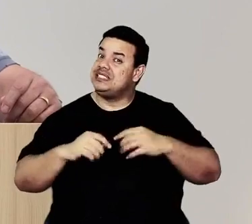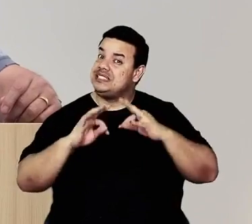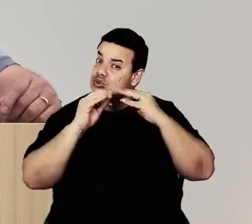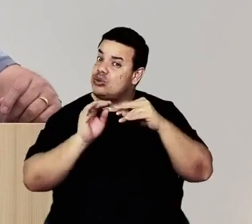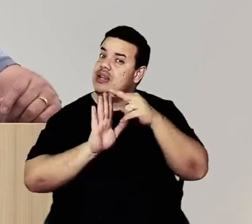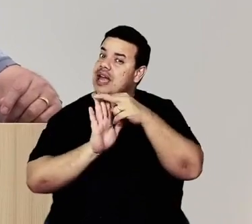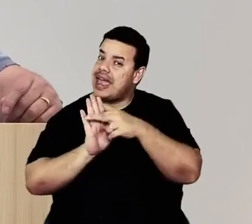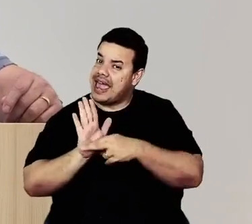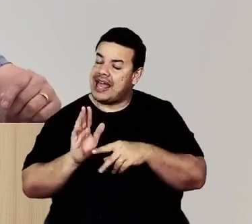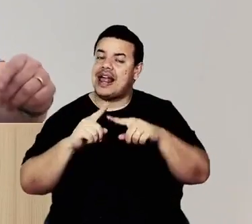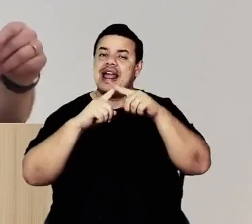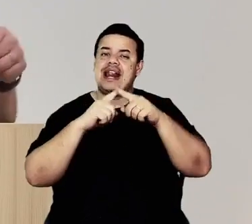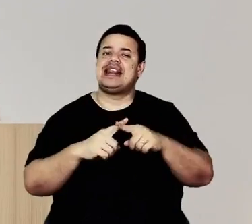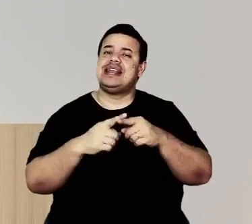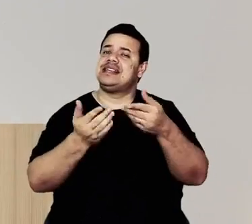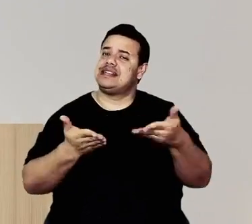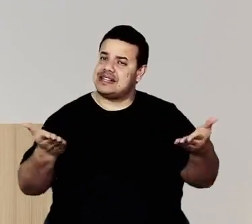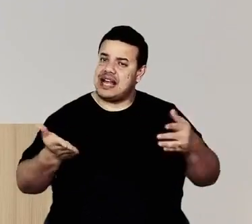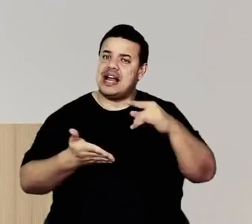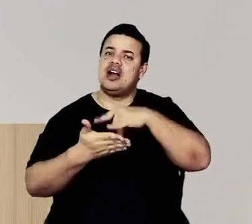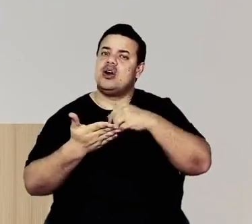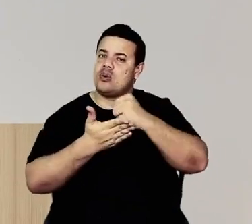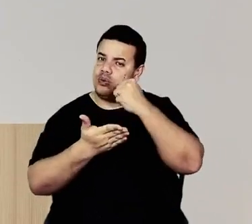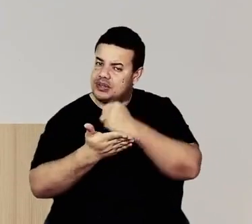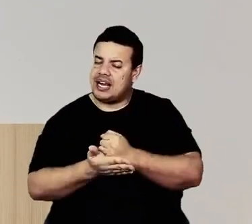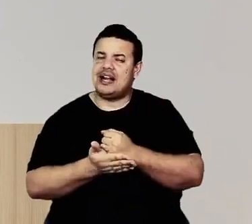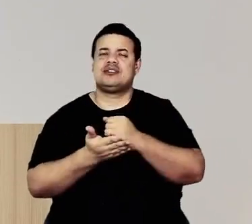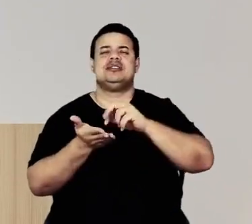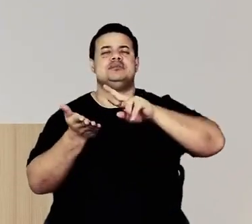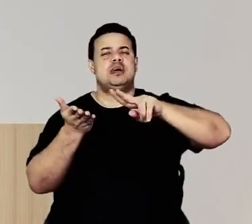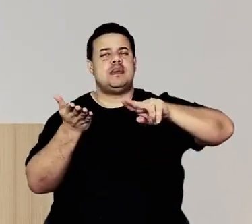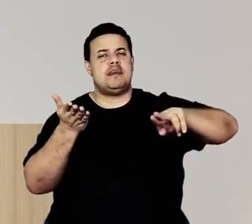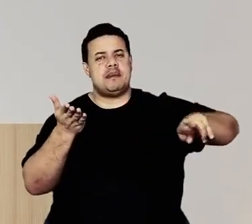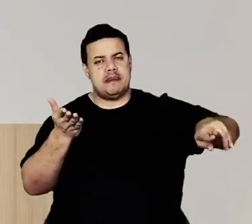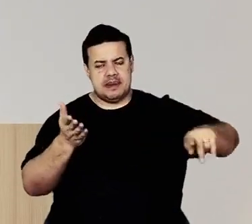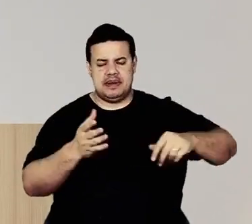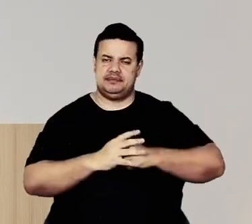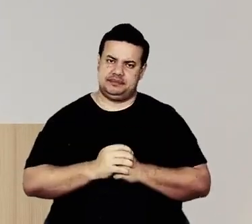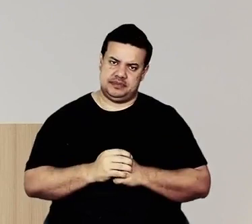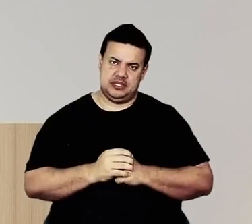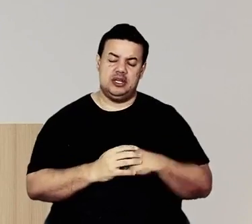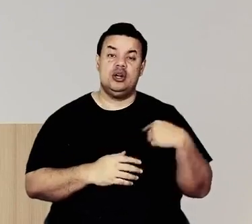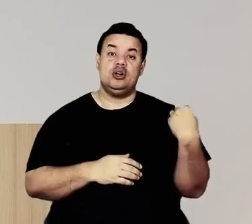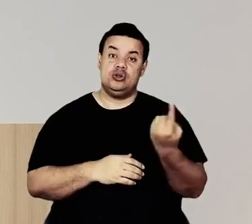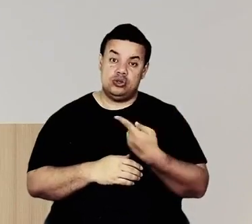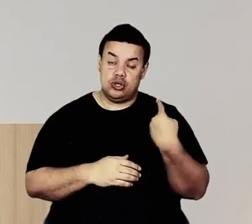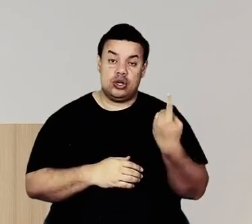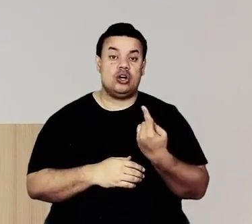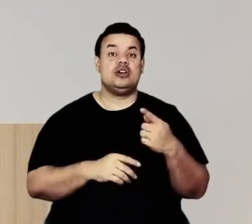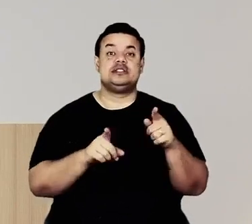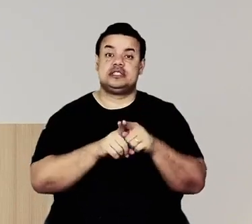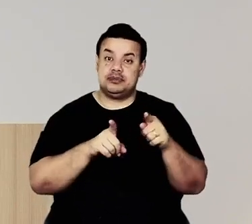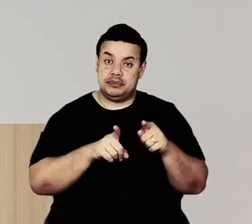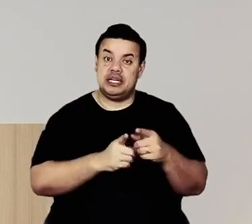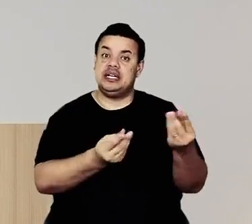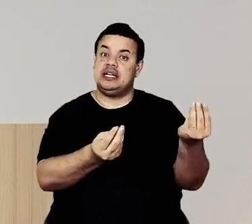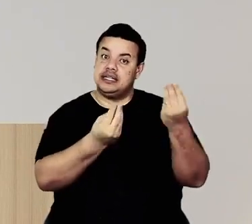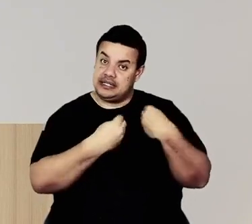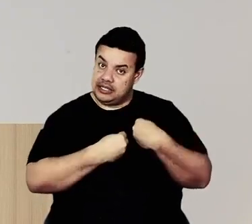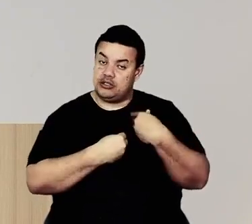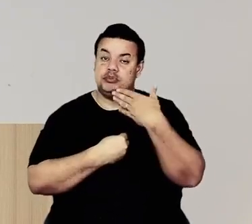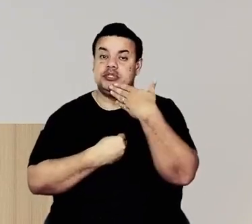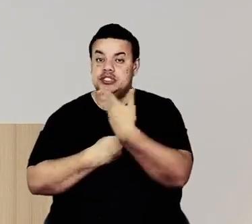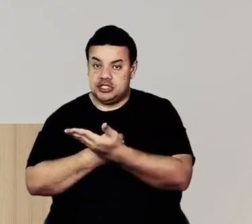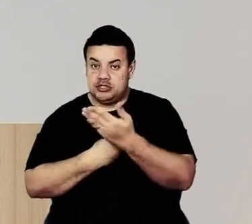etc pois bem eh nós recebemos também reivindicação do pessoal de Bela Vista com relação ao abrigo porque em Bela